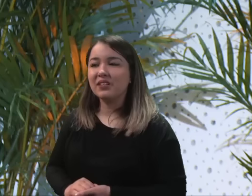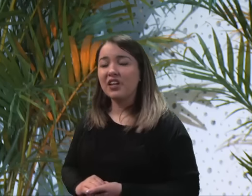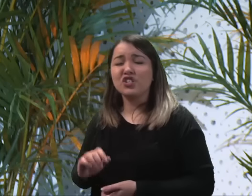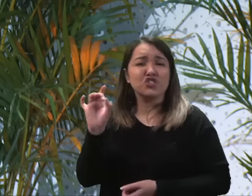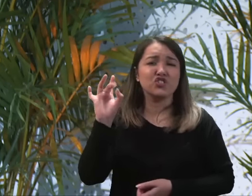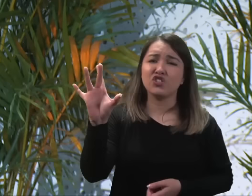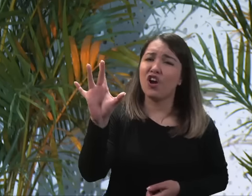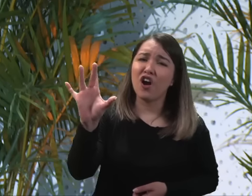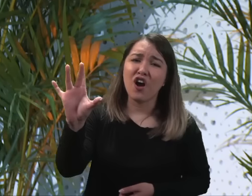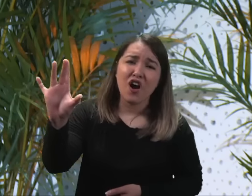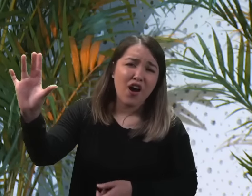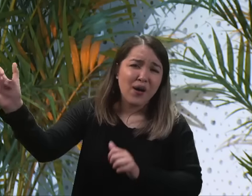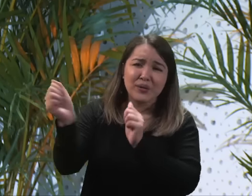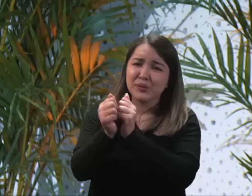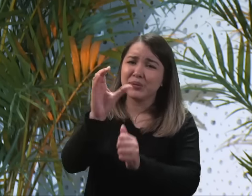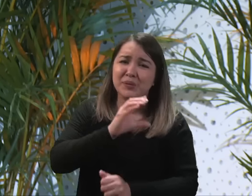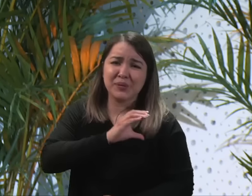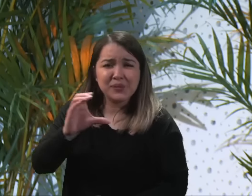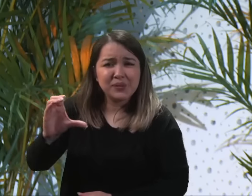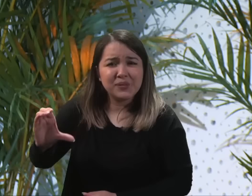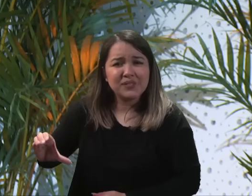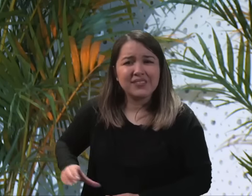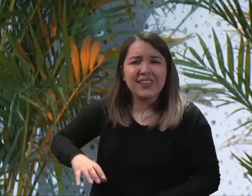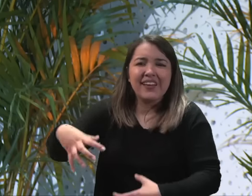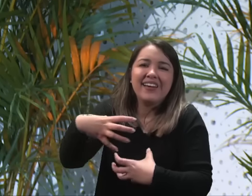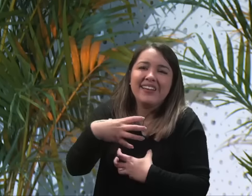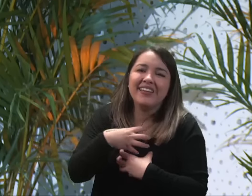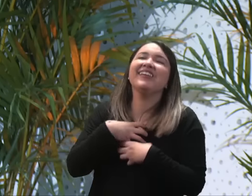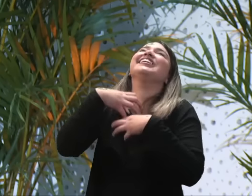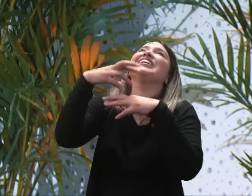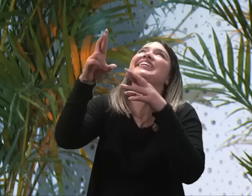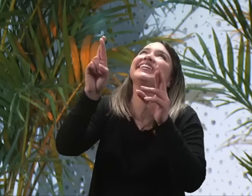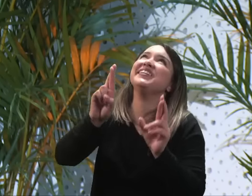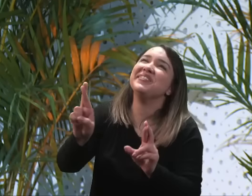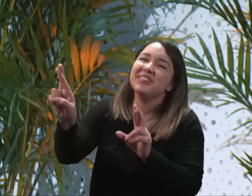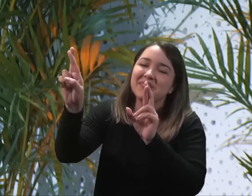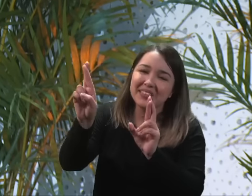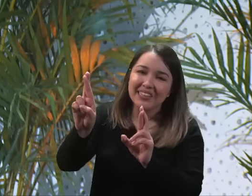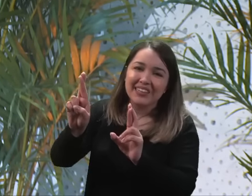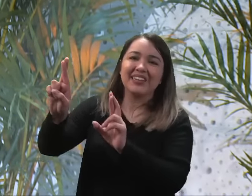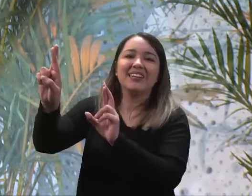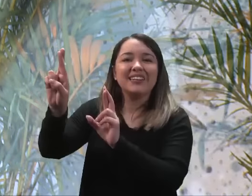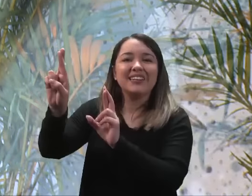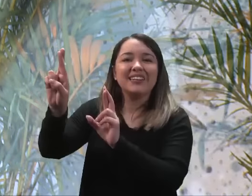só em Cristo a esperança